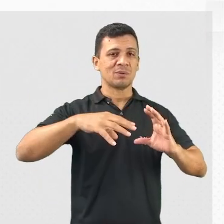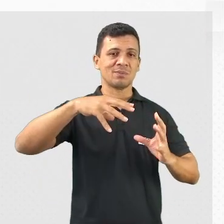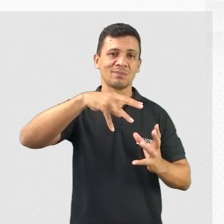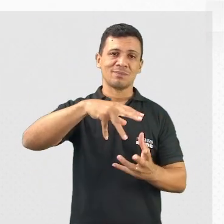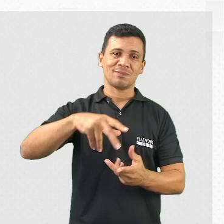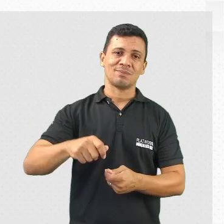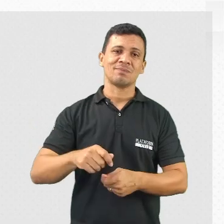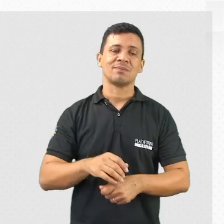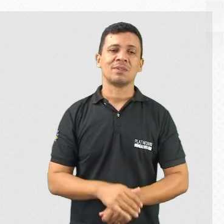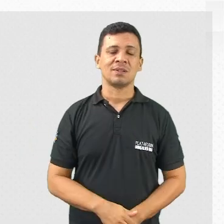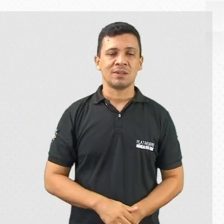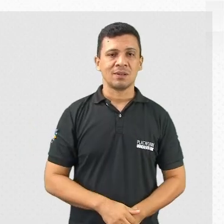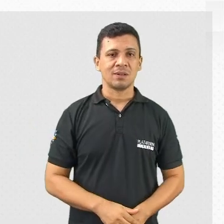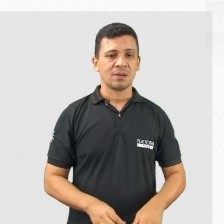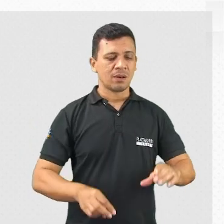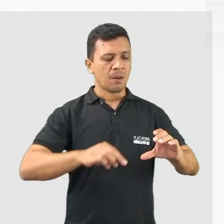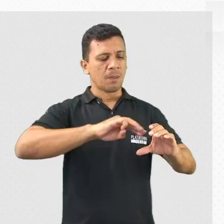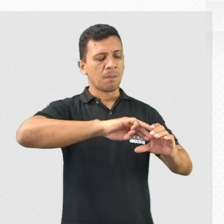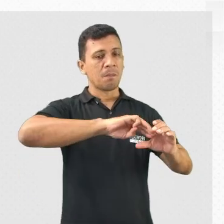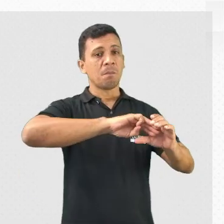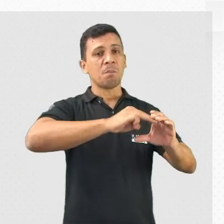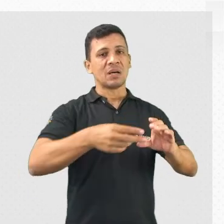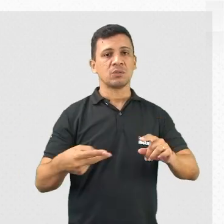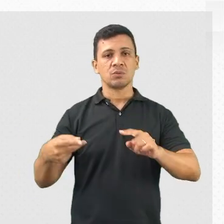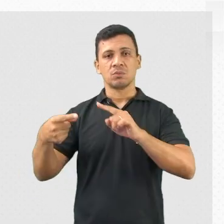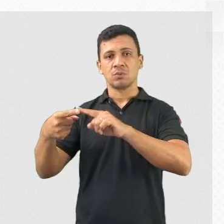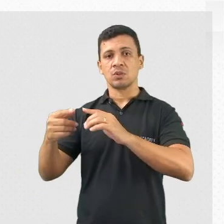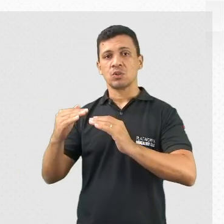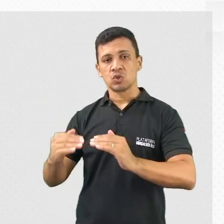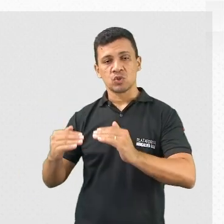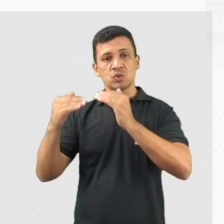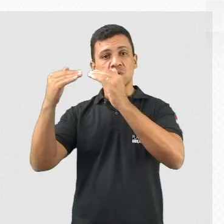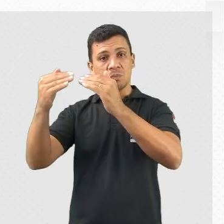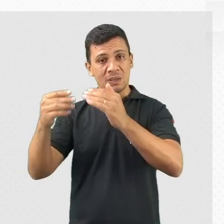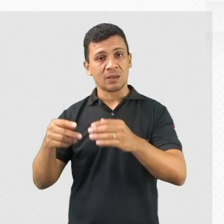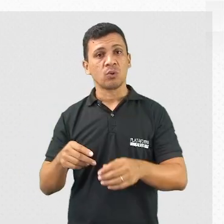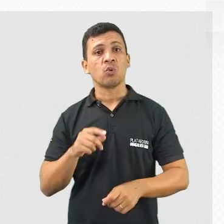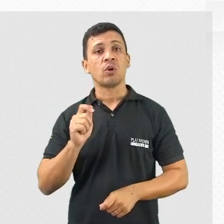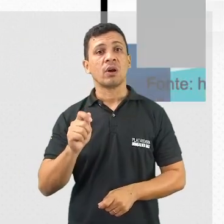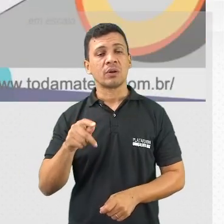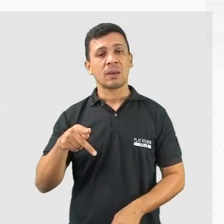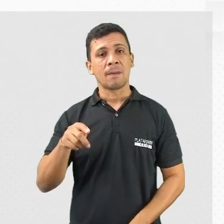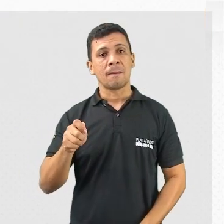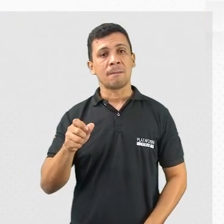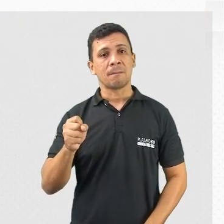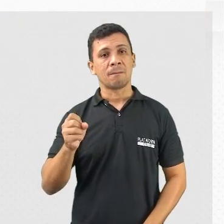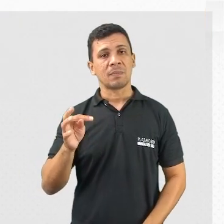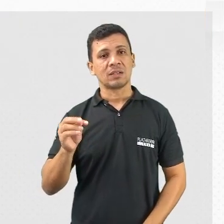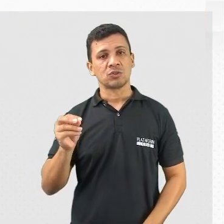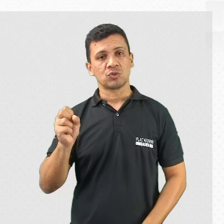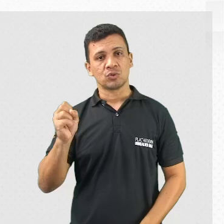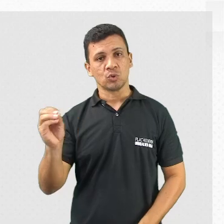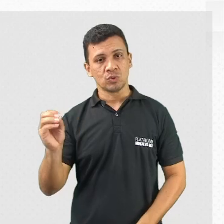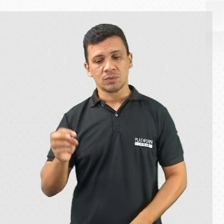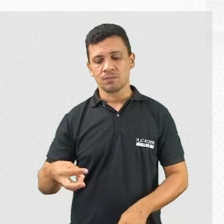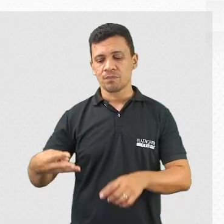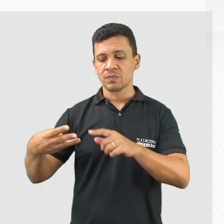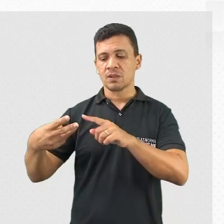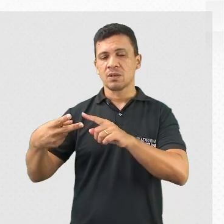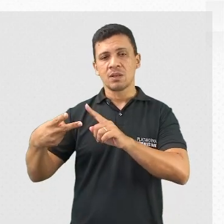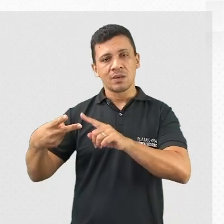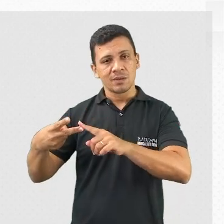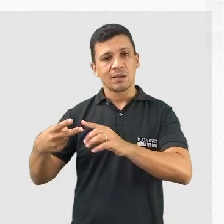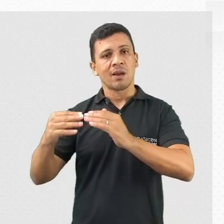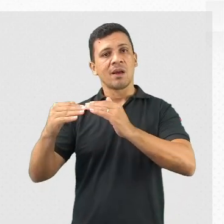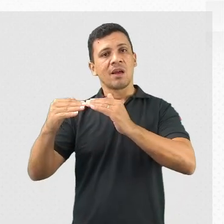no caso, o manto superior, ele é pastoso, porque ele ainda está mais próximo da superfície, e o manto